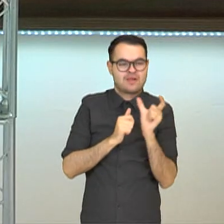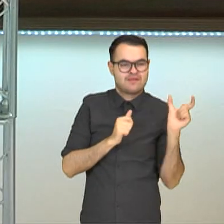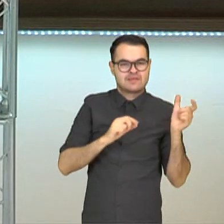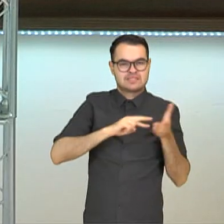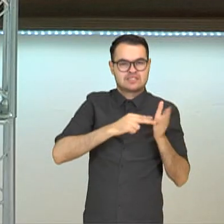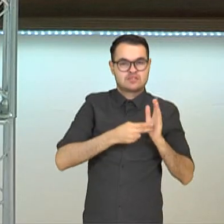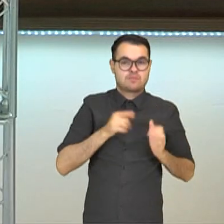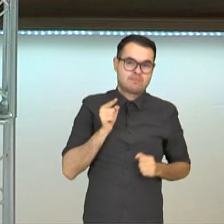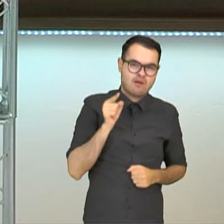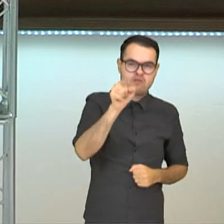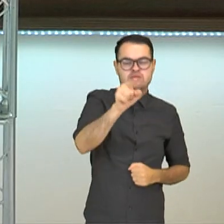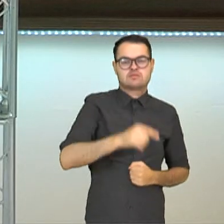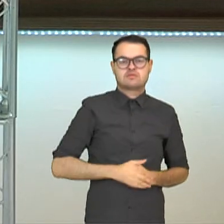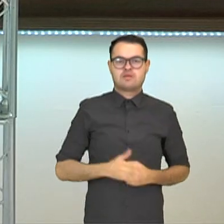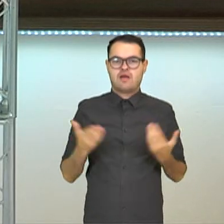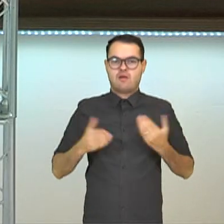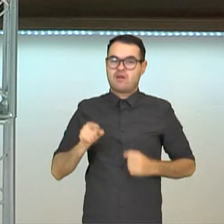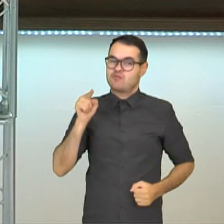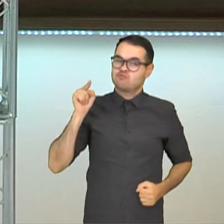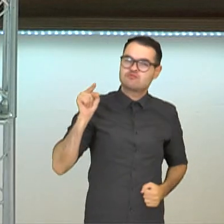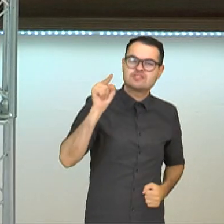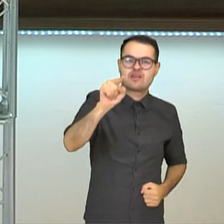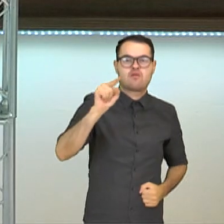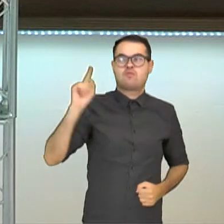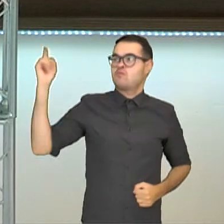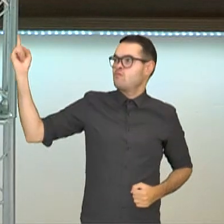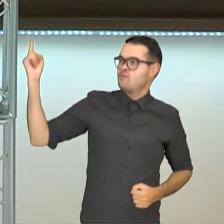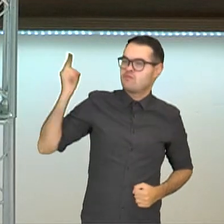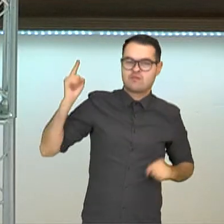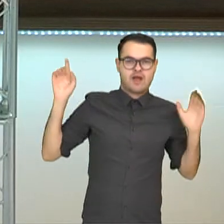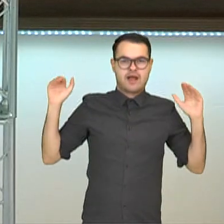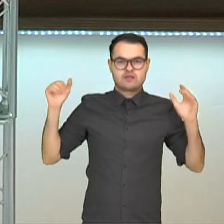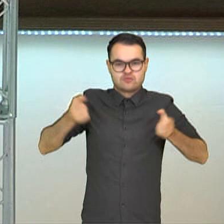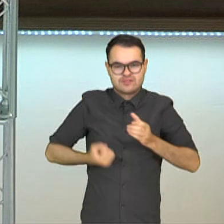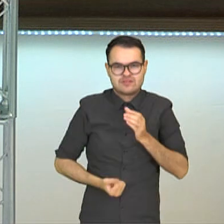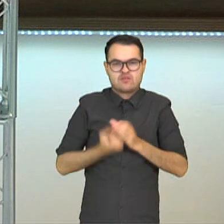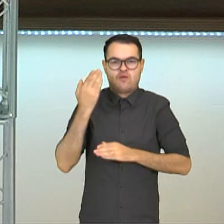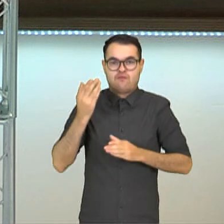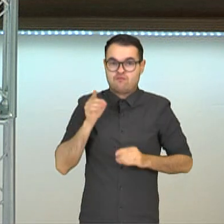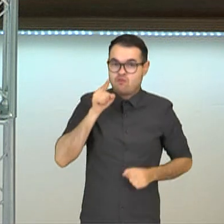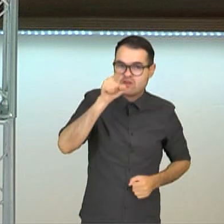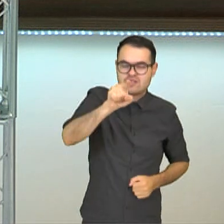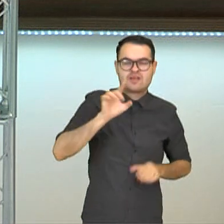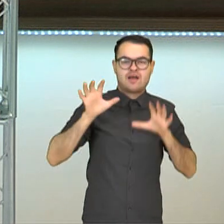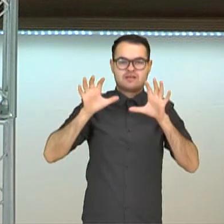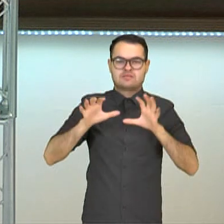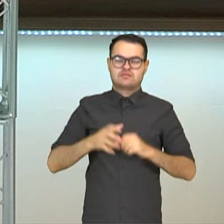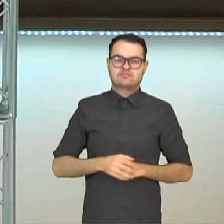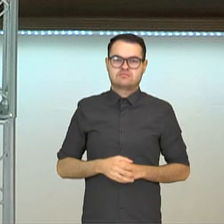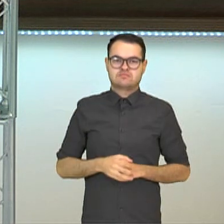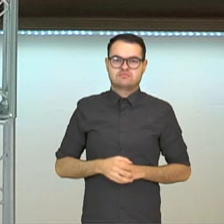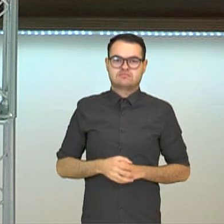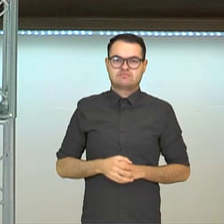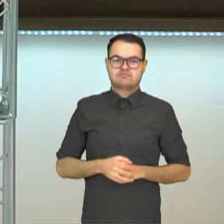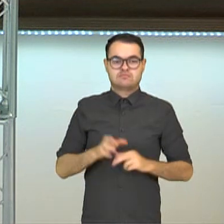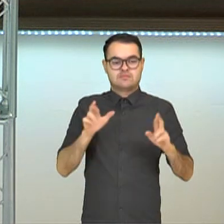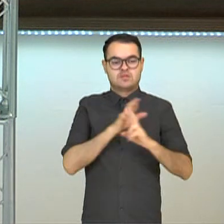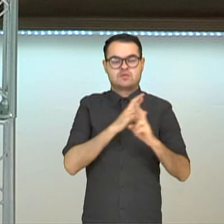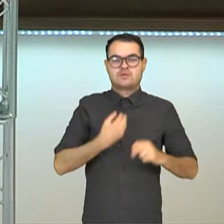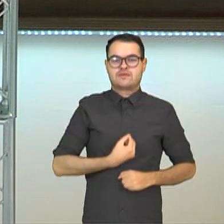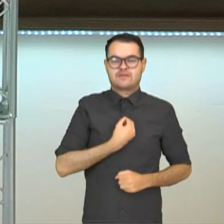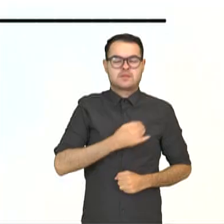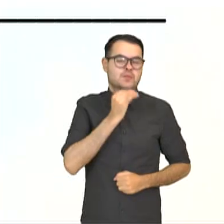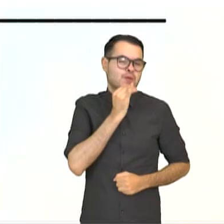Então, vai ser o seu anjo que criou você daquele jeito, né? E se relacionem com a sua realidade. Vejam